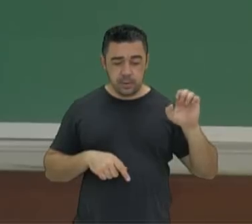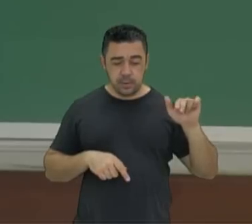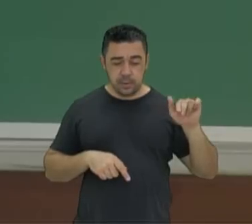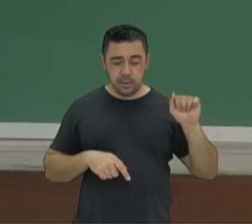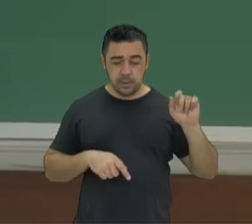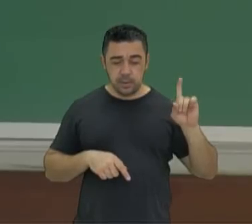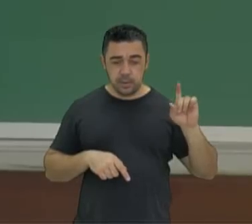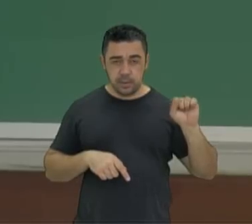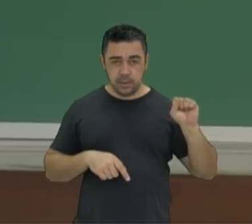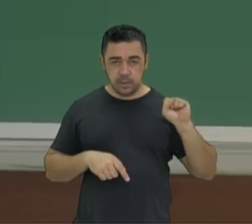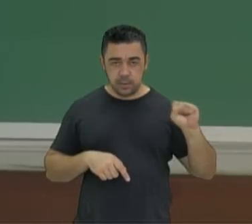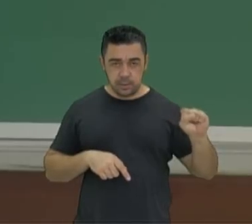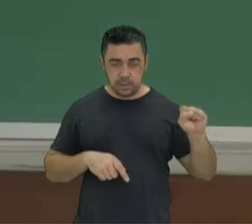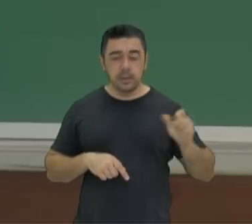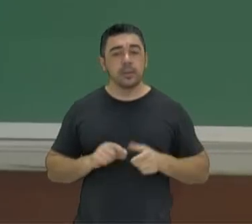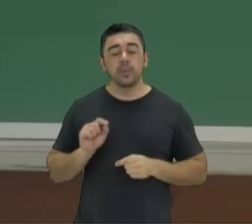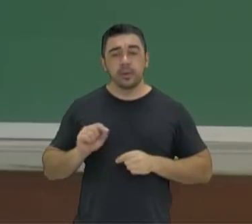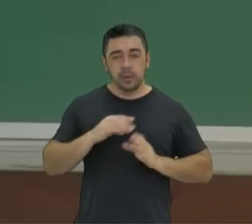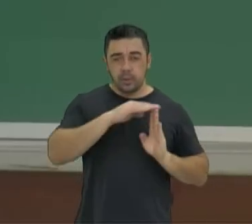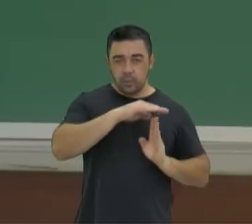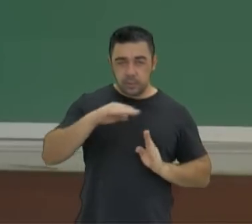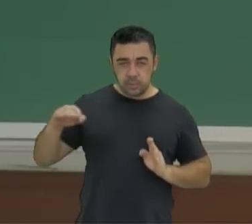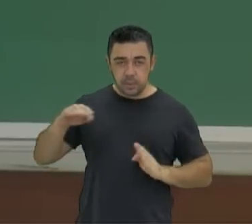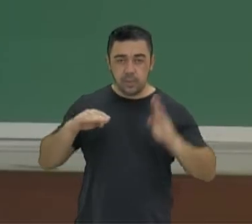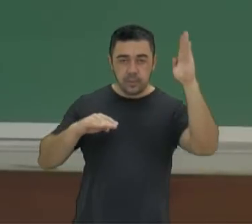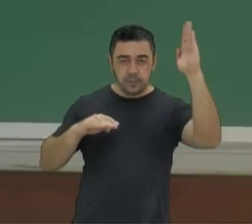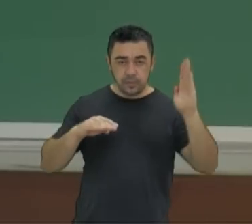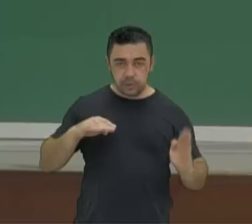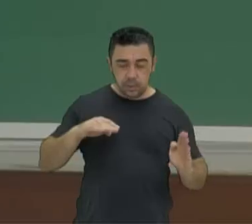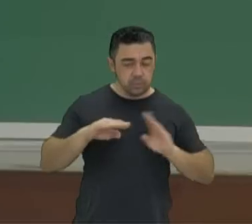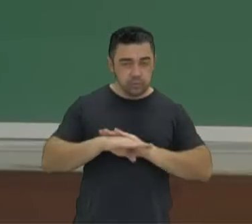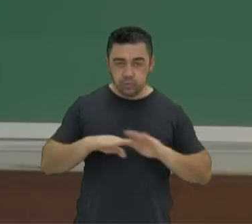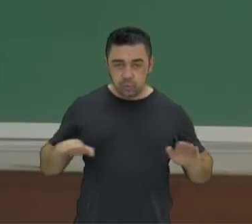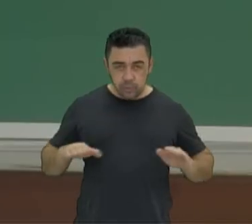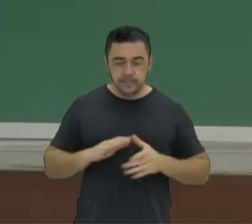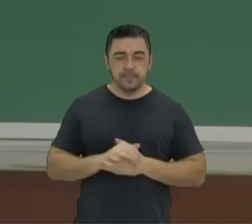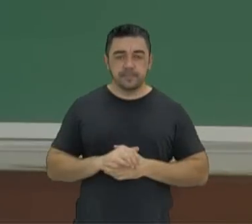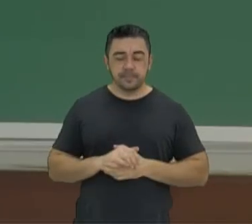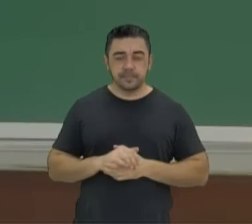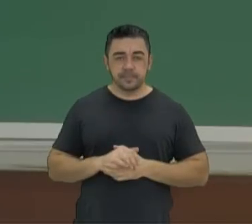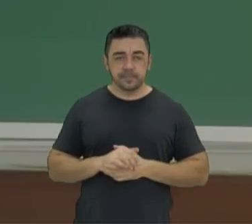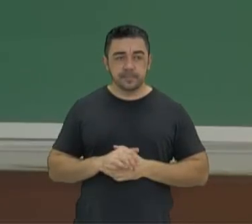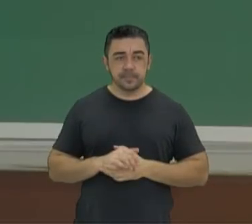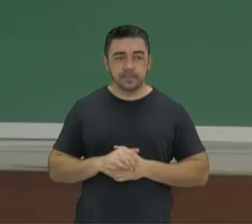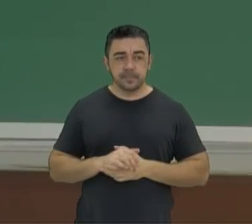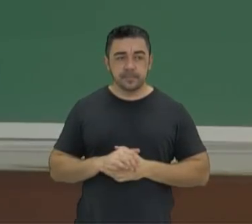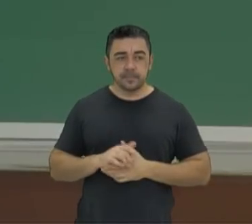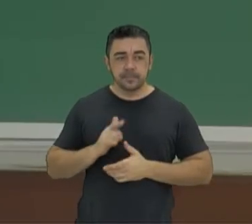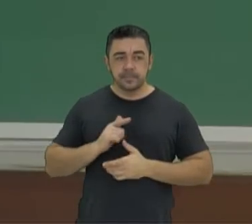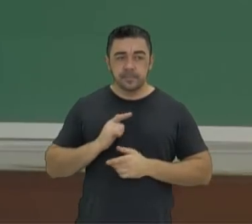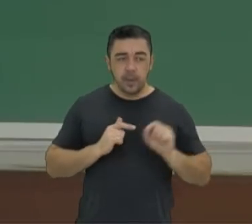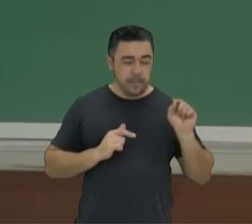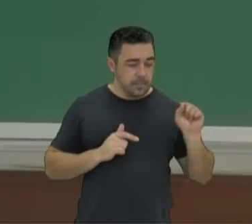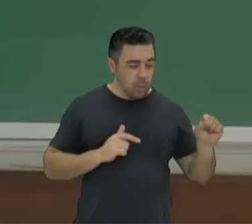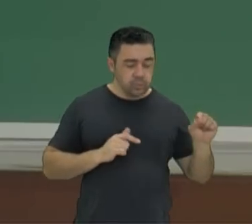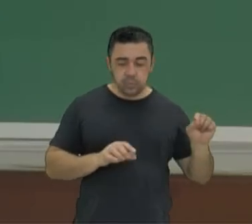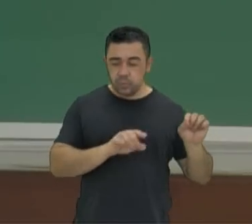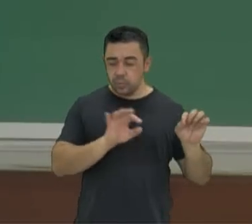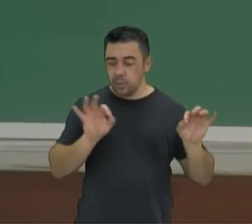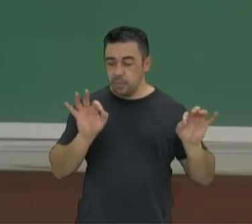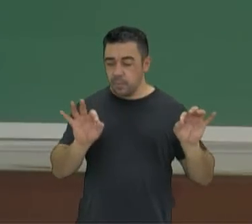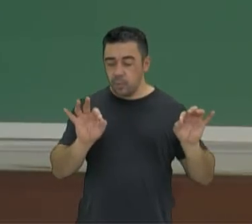agora. Agora a gente vai preocupar que é o horizontal e o vertical. E a gente tem